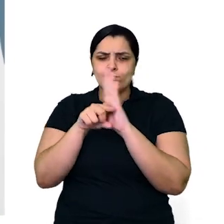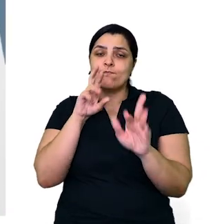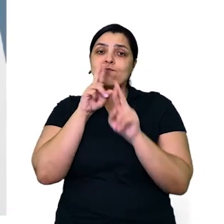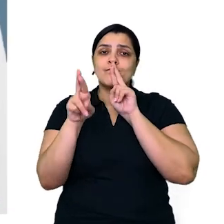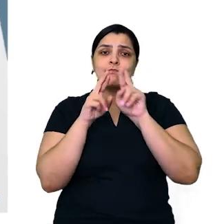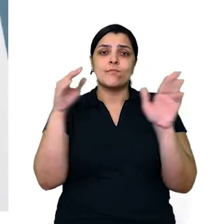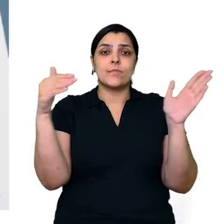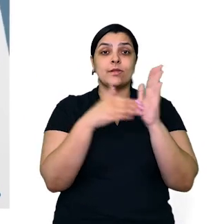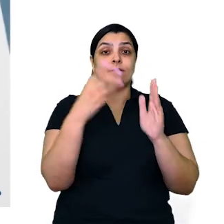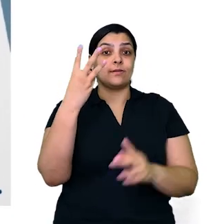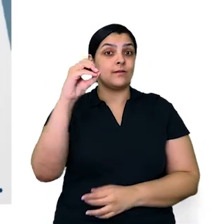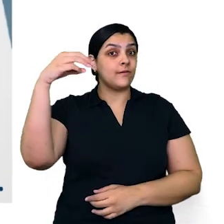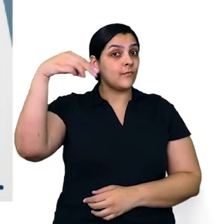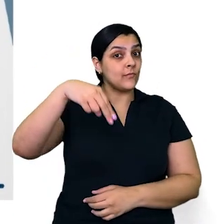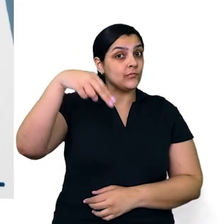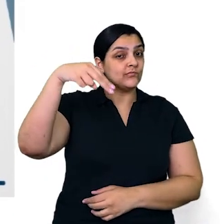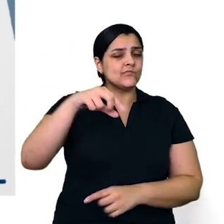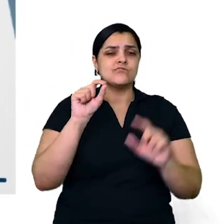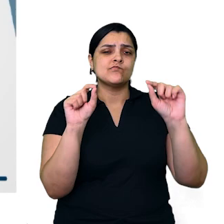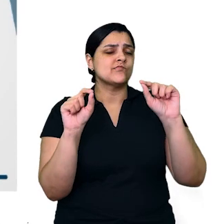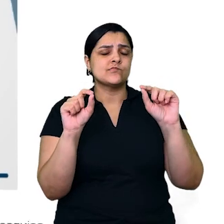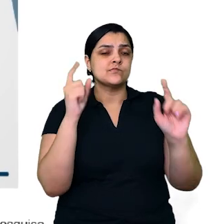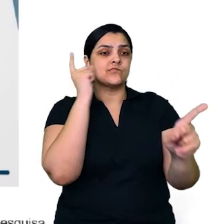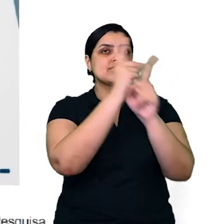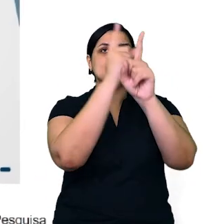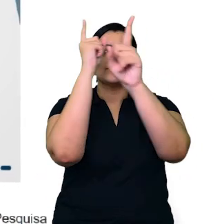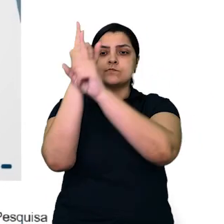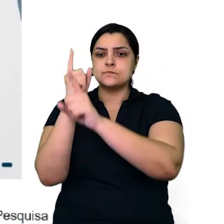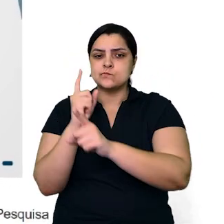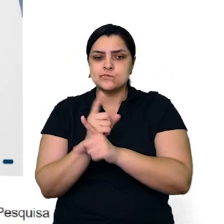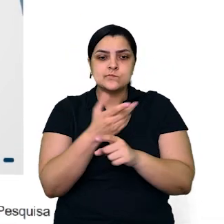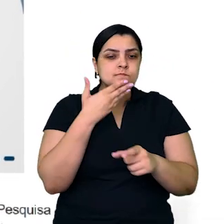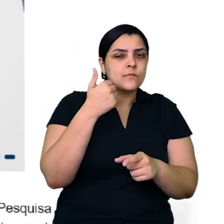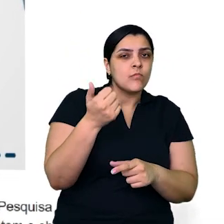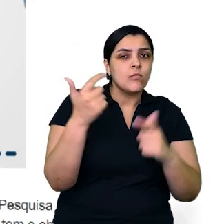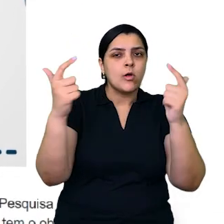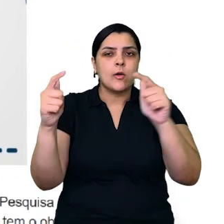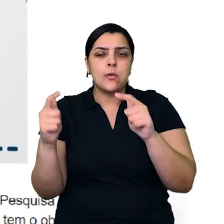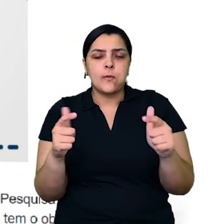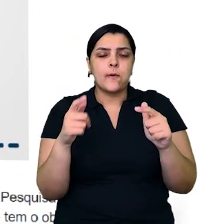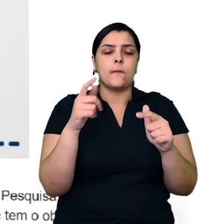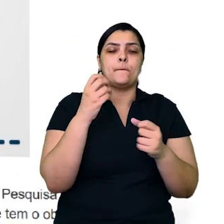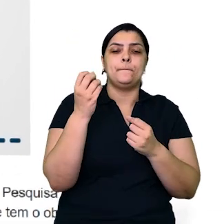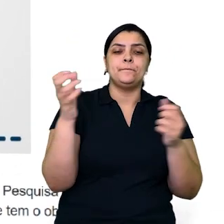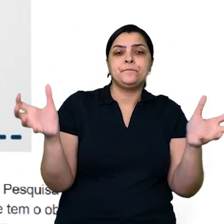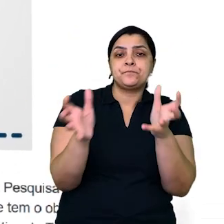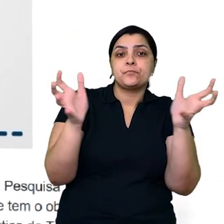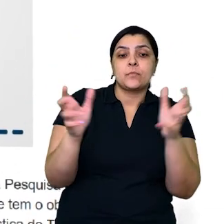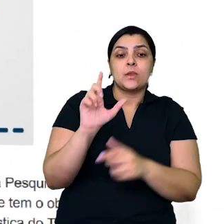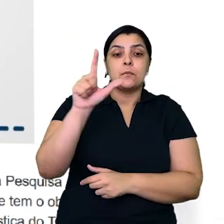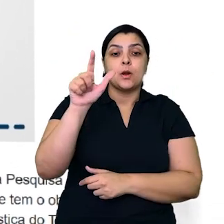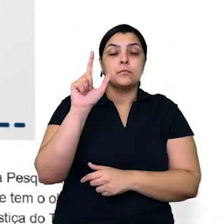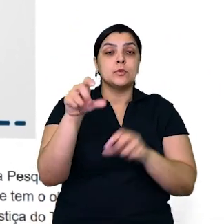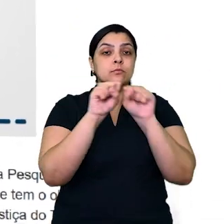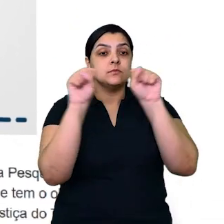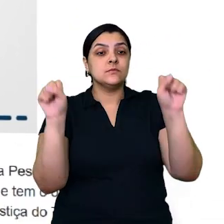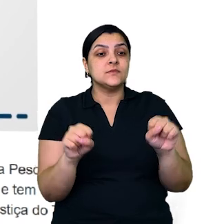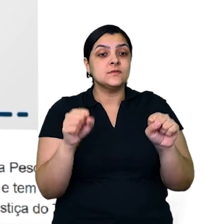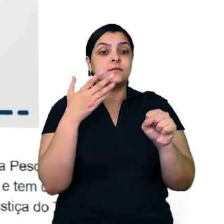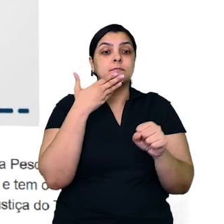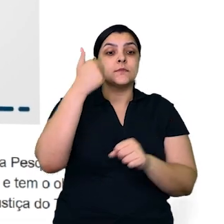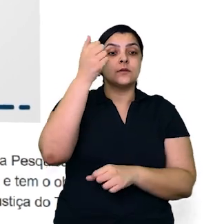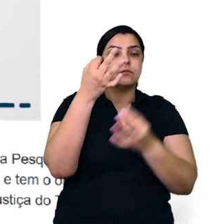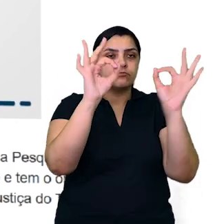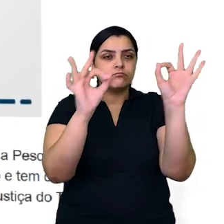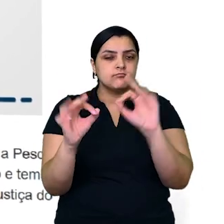respondido até 30 de novembro. O objetivo é identificar pontos de melhoria e influenciar as próximas versões de sistemas